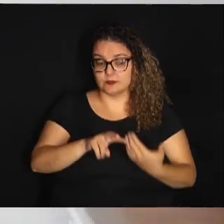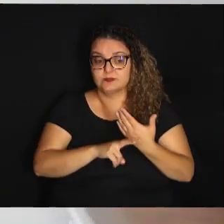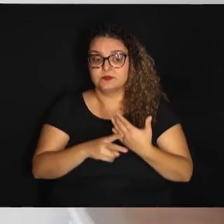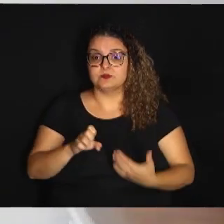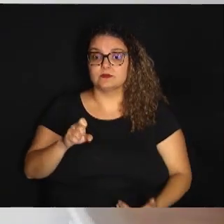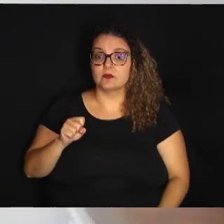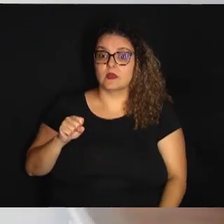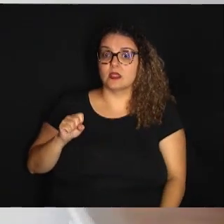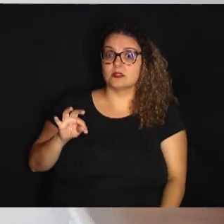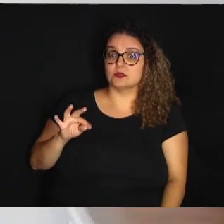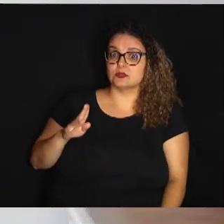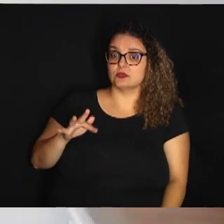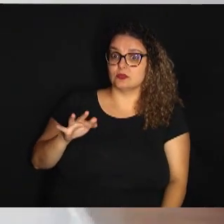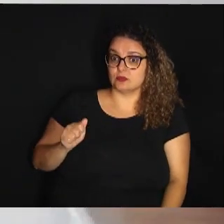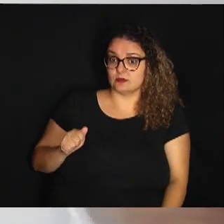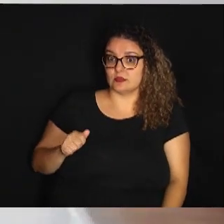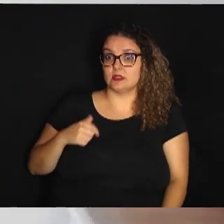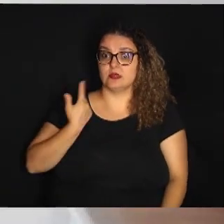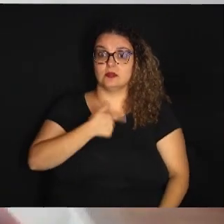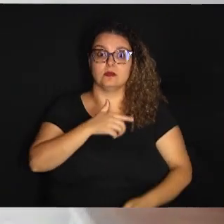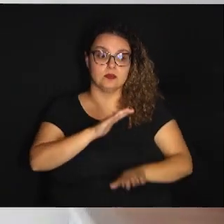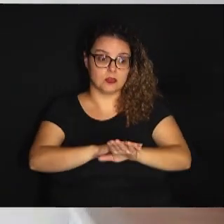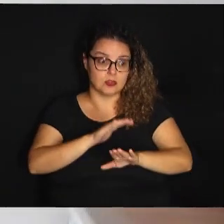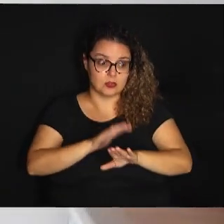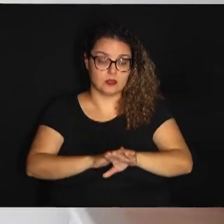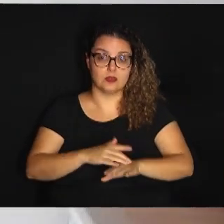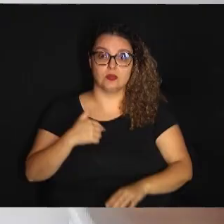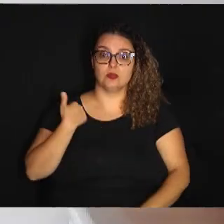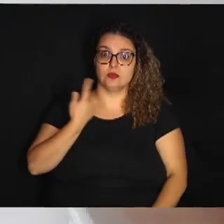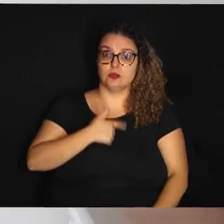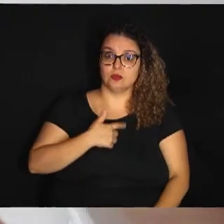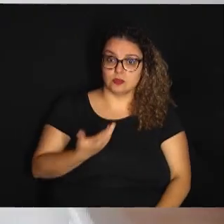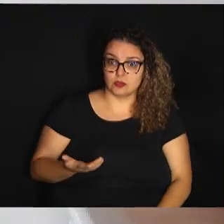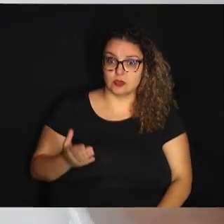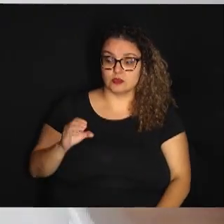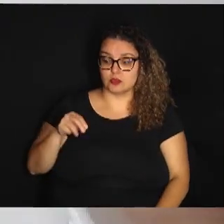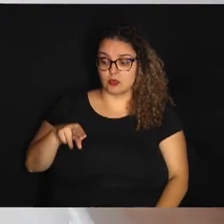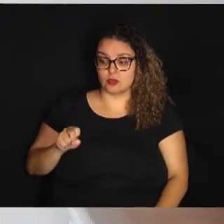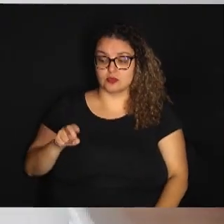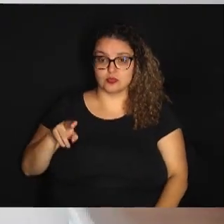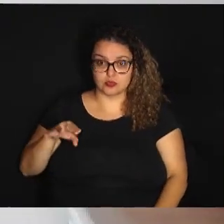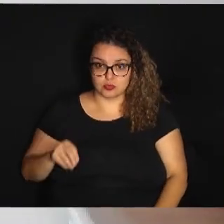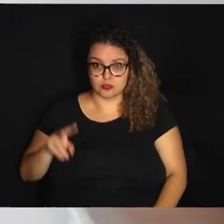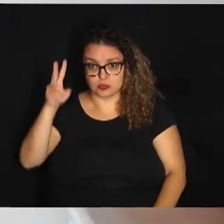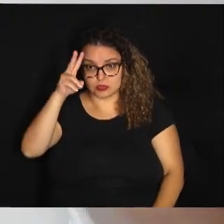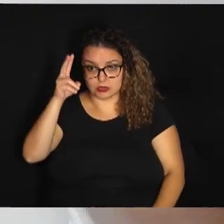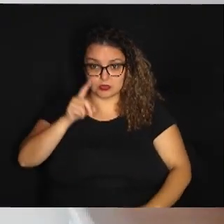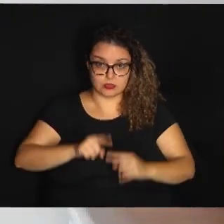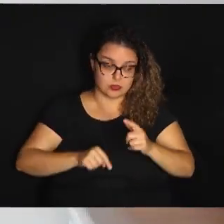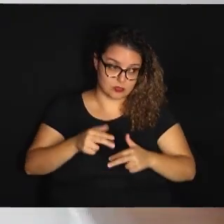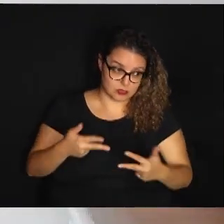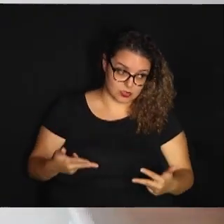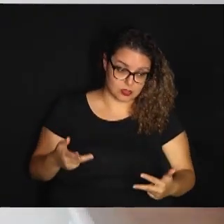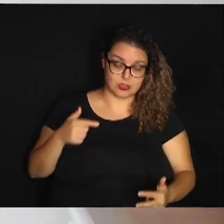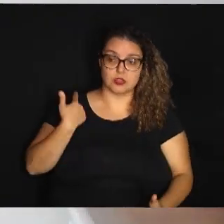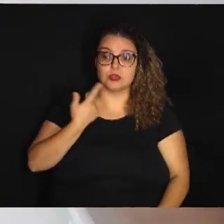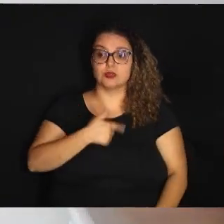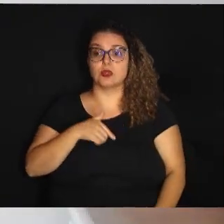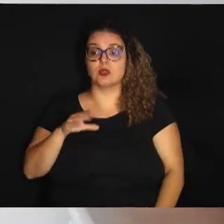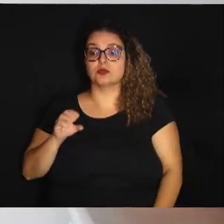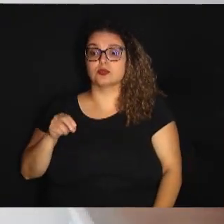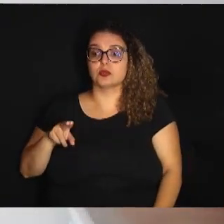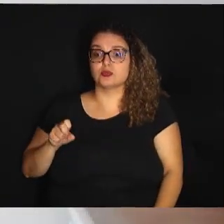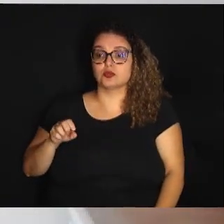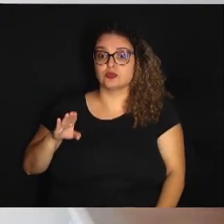menor taxa de gás de efeito estufa. Então, tanto nas nossas ações, no nosso consumo, na escolha dos produtos.